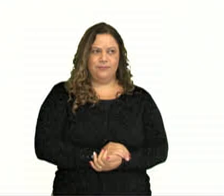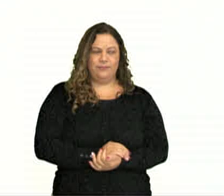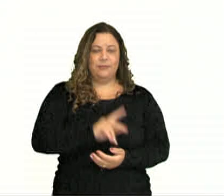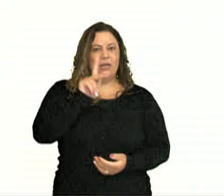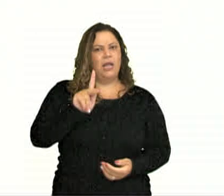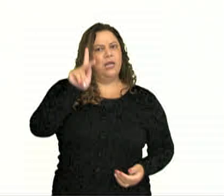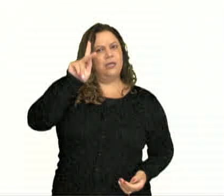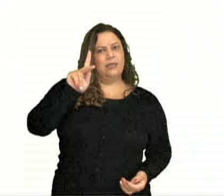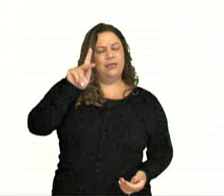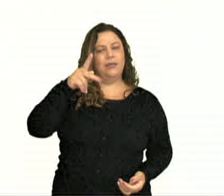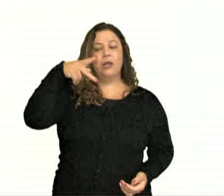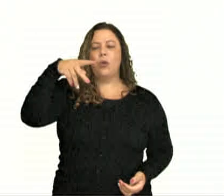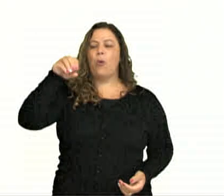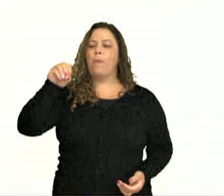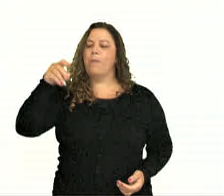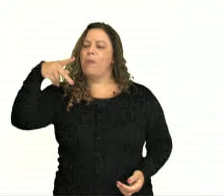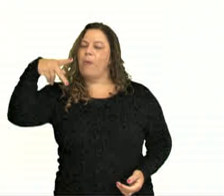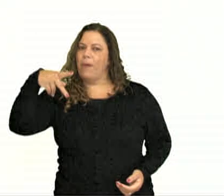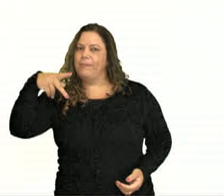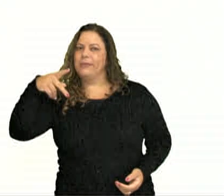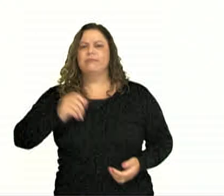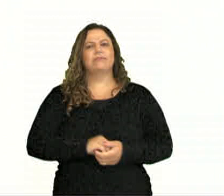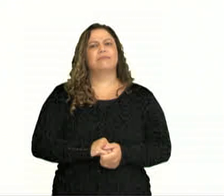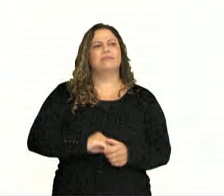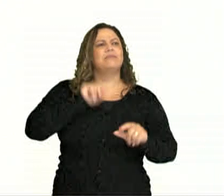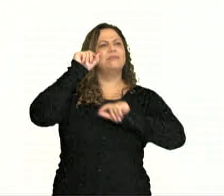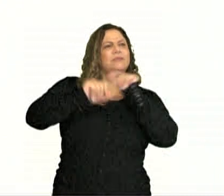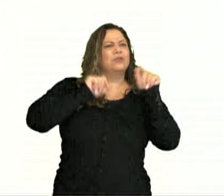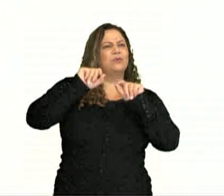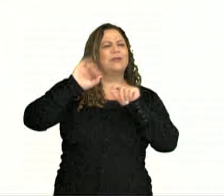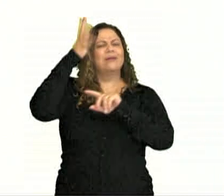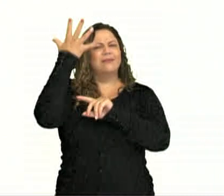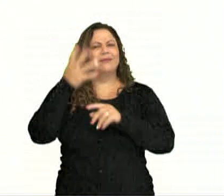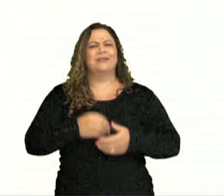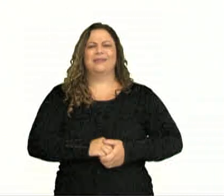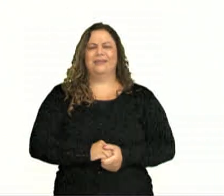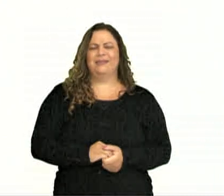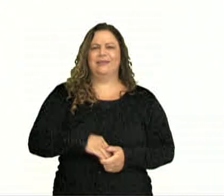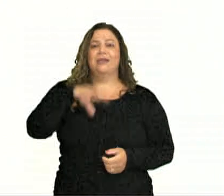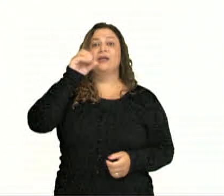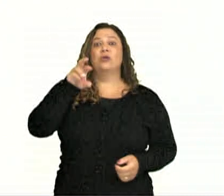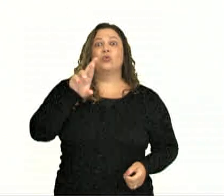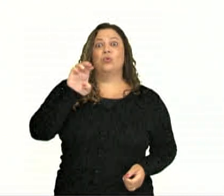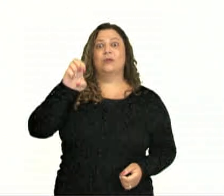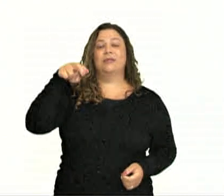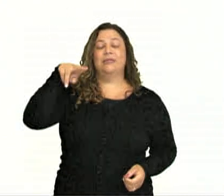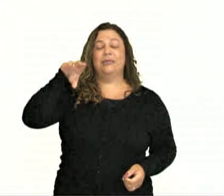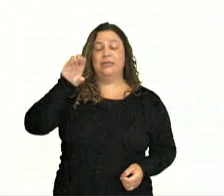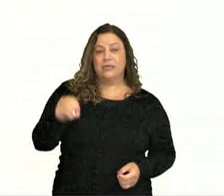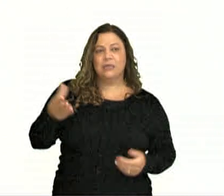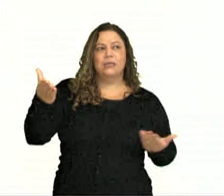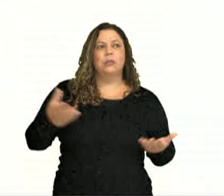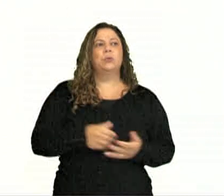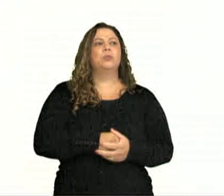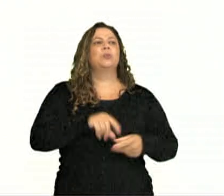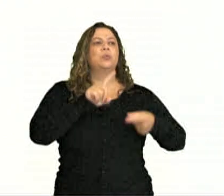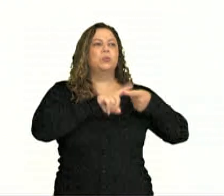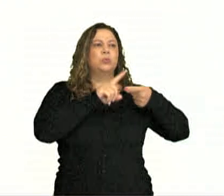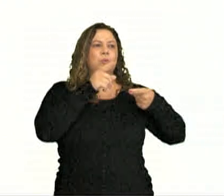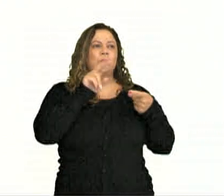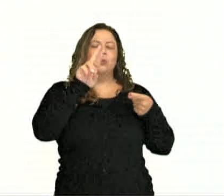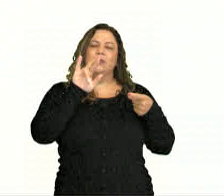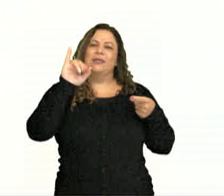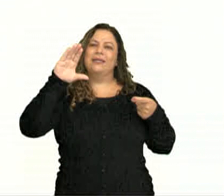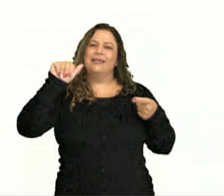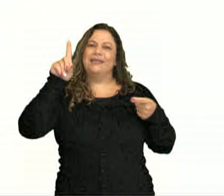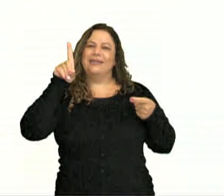K-pop. Entenda o fenômeno pop coreano que conquistou o Brasil, por Ricardo Nishida, em 19 de